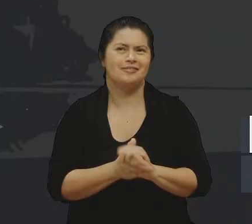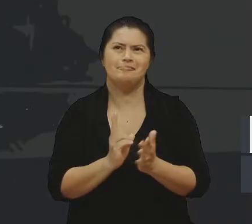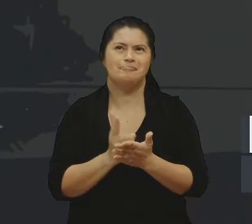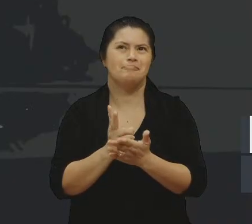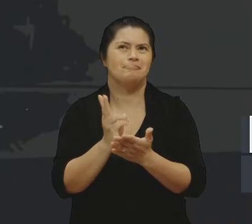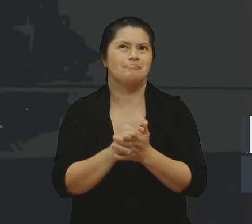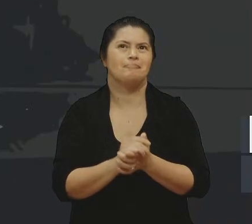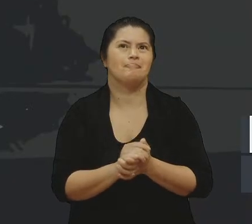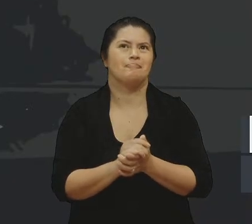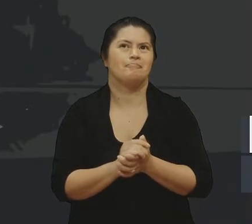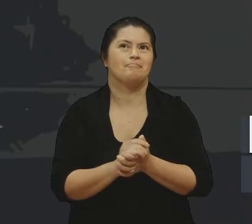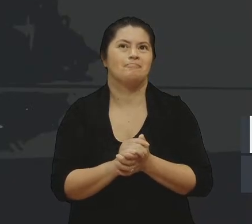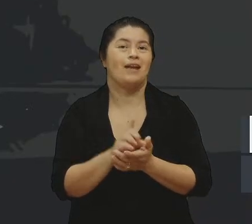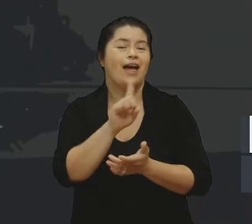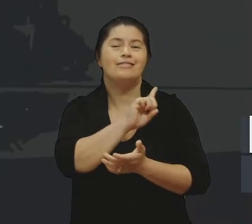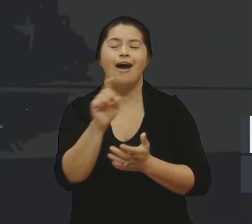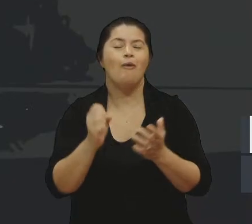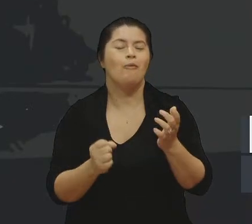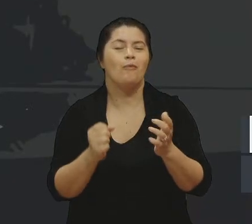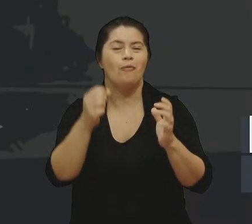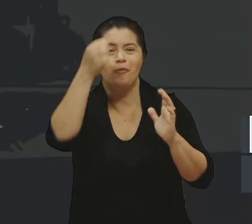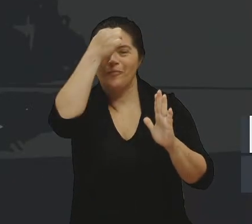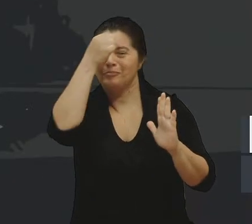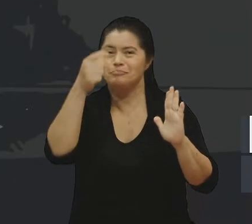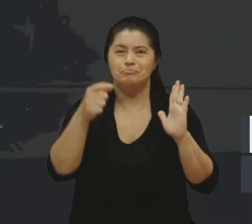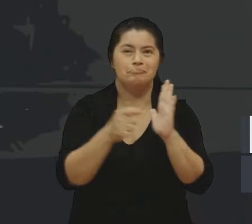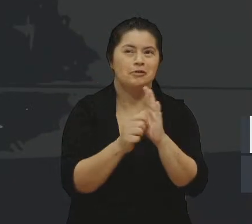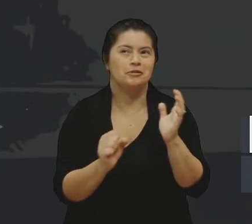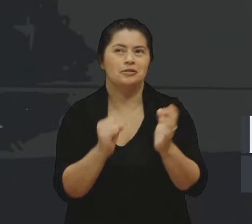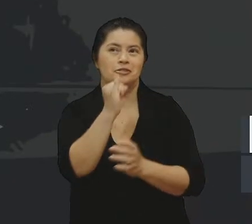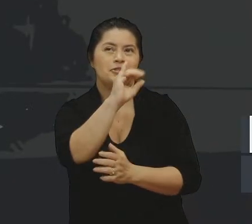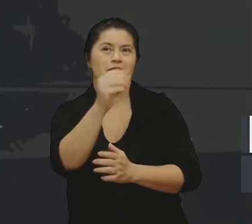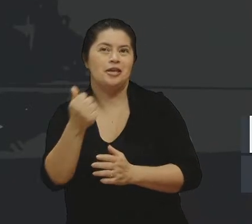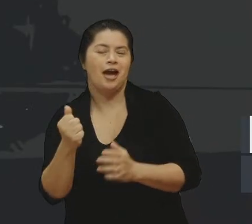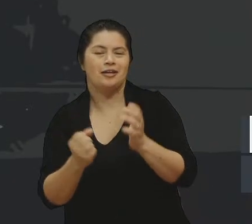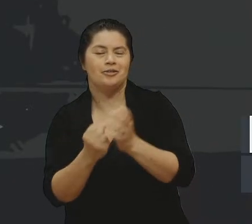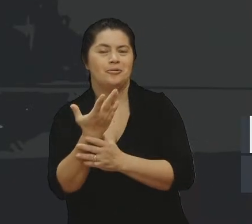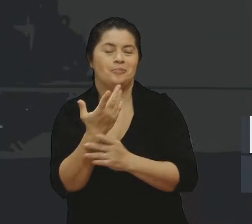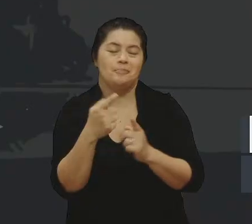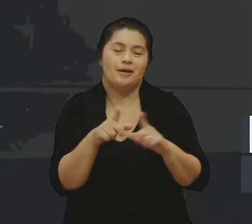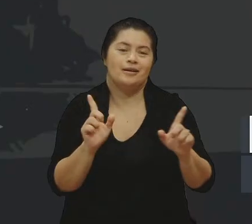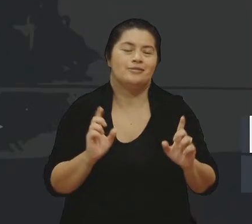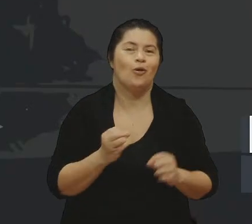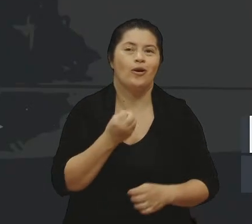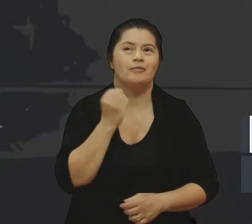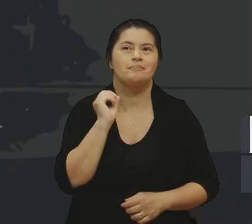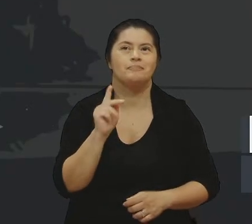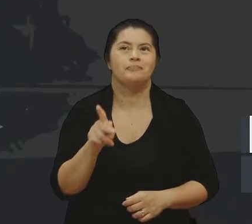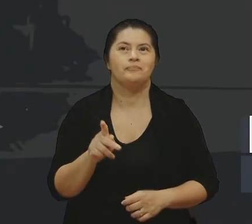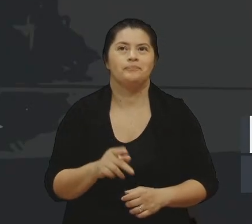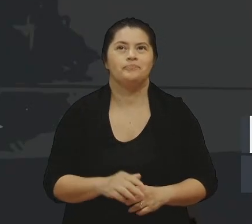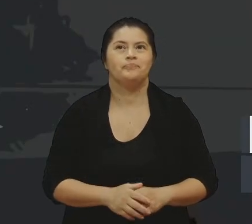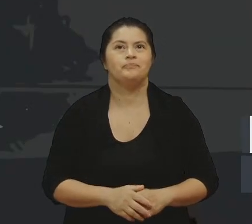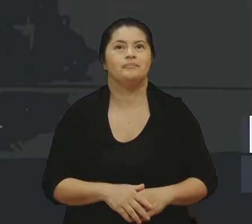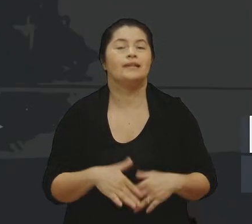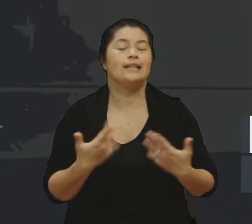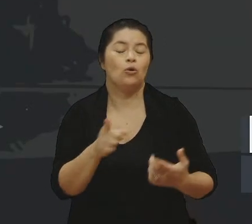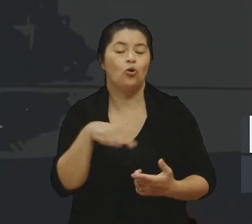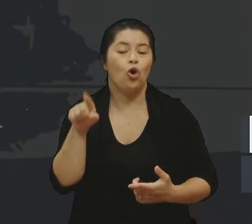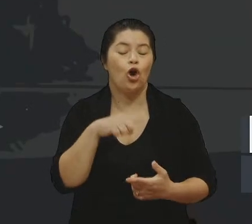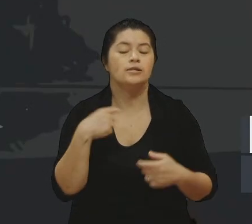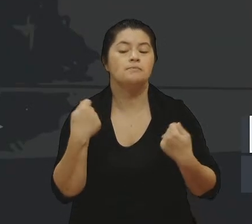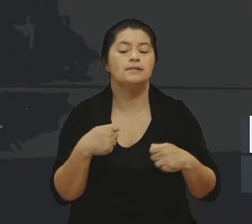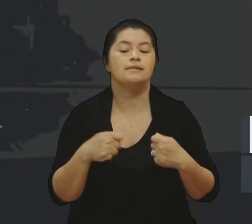mas né, como a IA criou criativamente, eu deixei rolar. Mas muito bem. E outra coisa, gente, que a gente tem que entender é isso aqui,